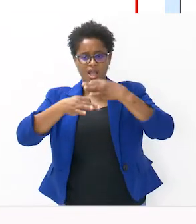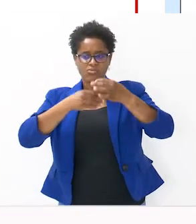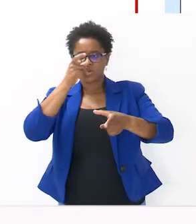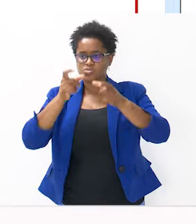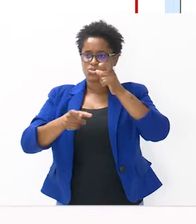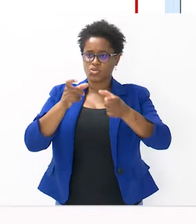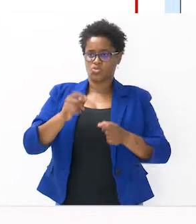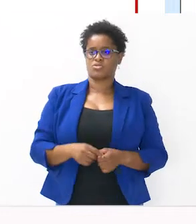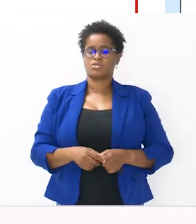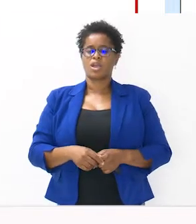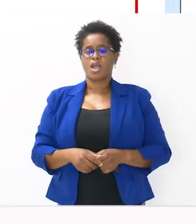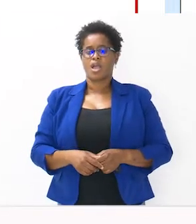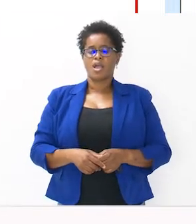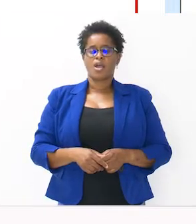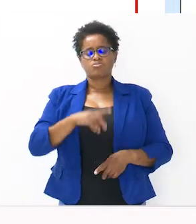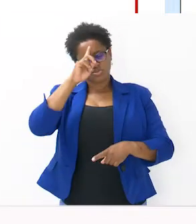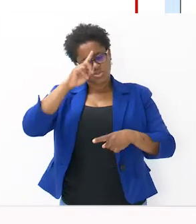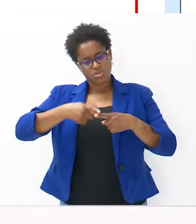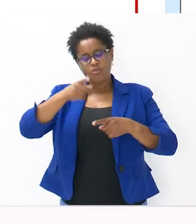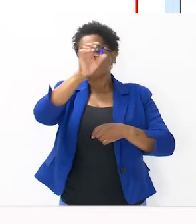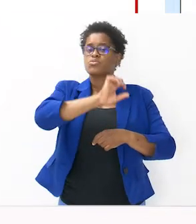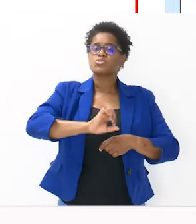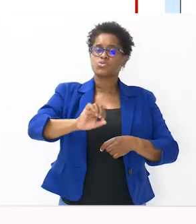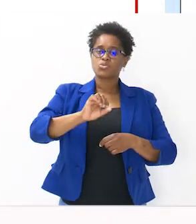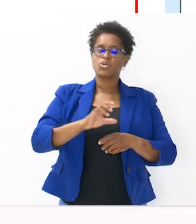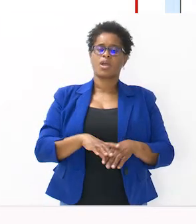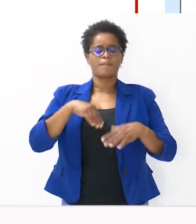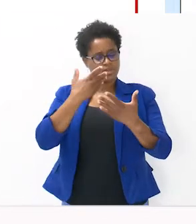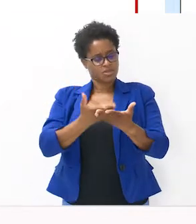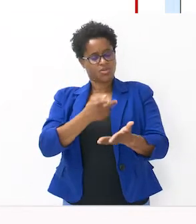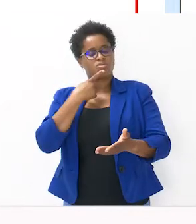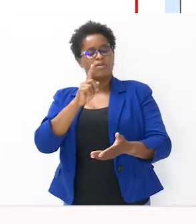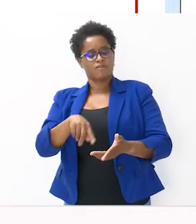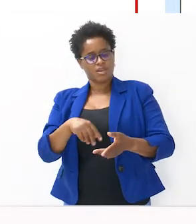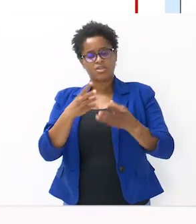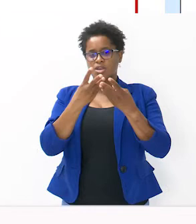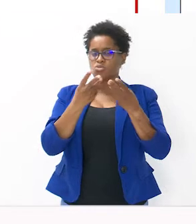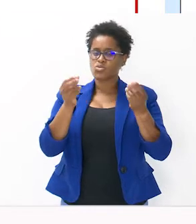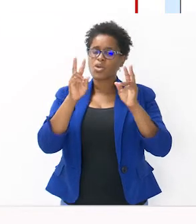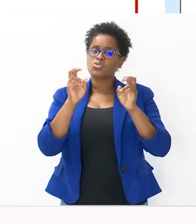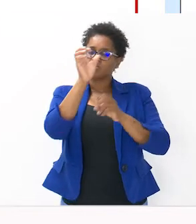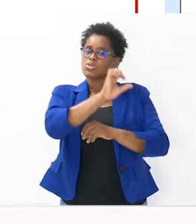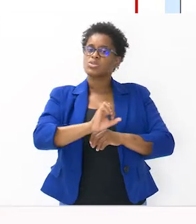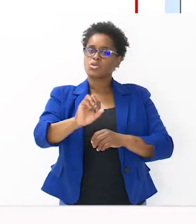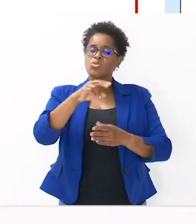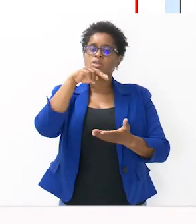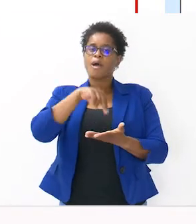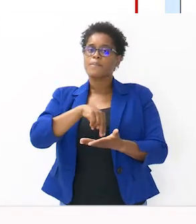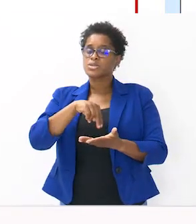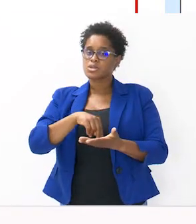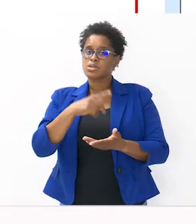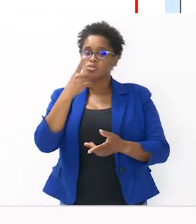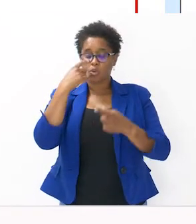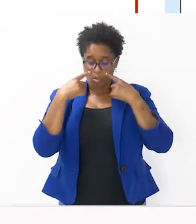personagens. A sua finalidade é a representação dos seus conteúdos na presença